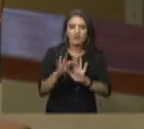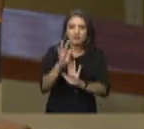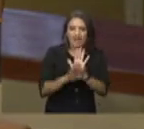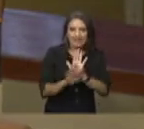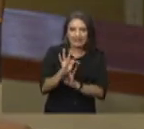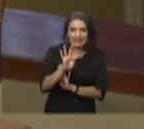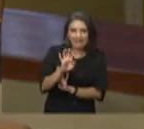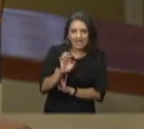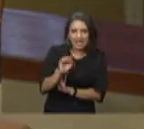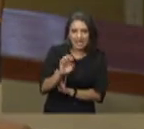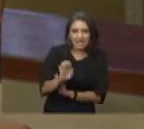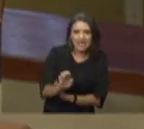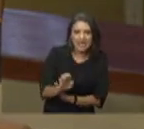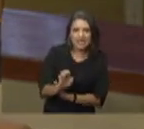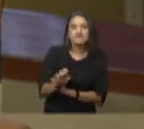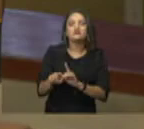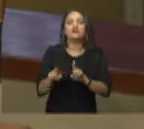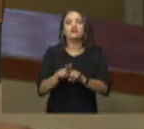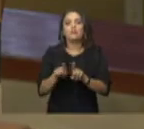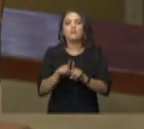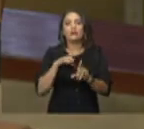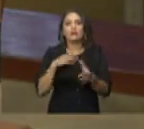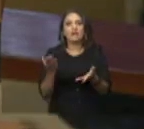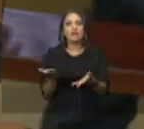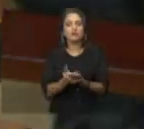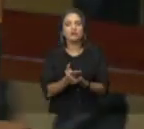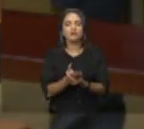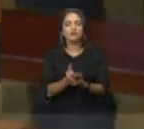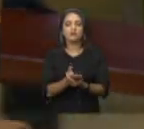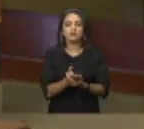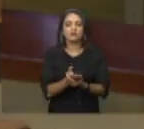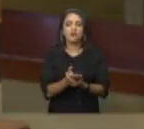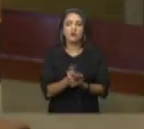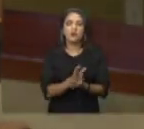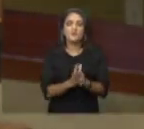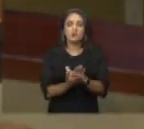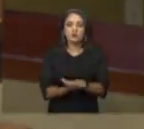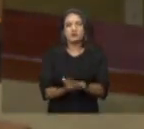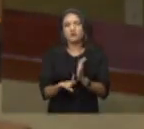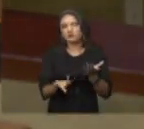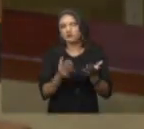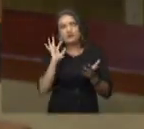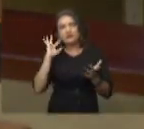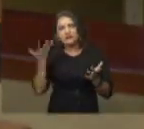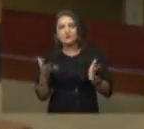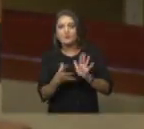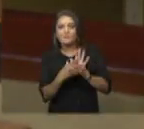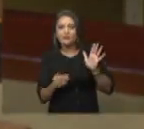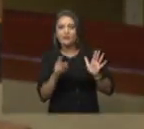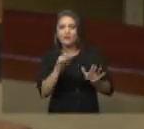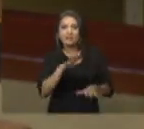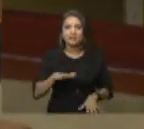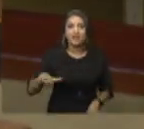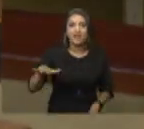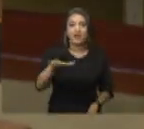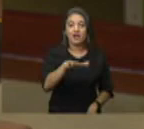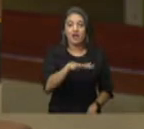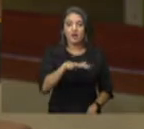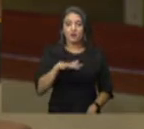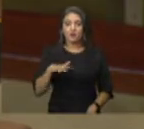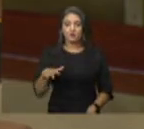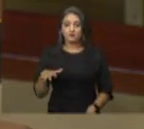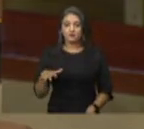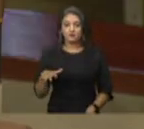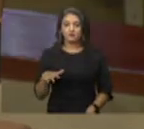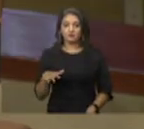fixada e esses precedentes região específico mas presidentes Gerais Eles são